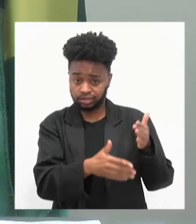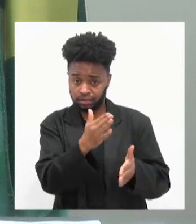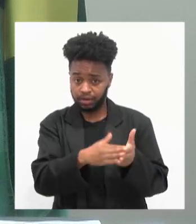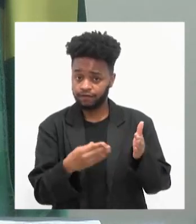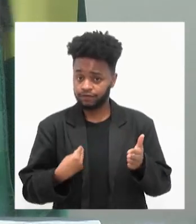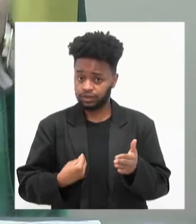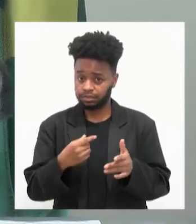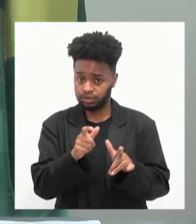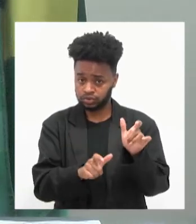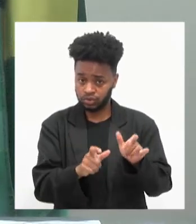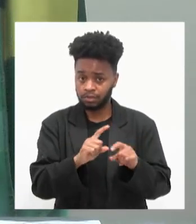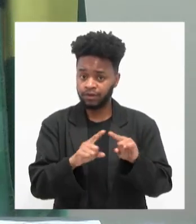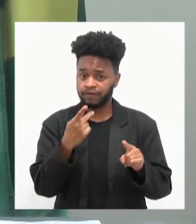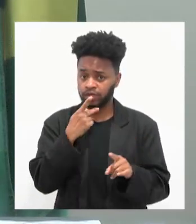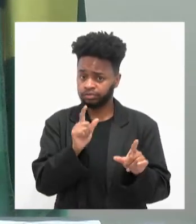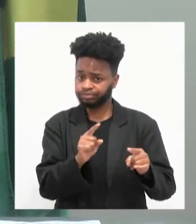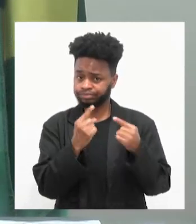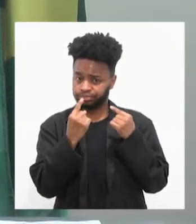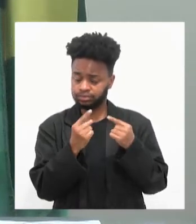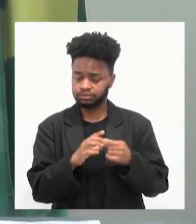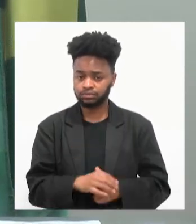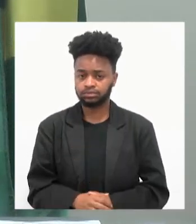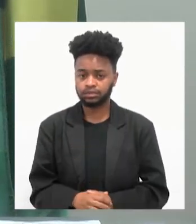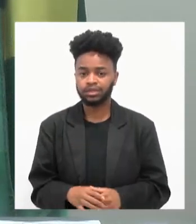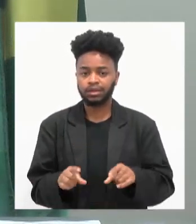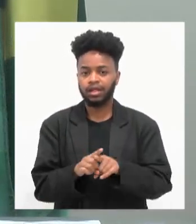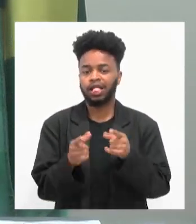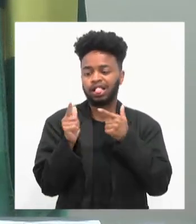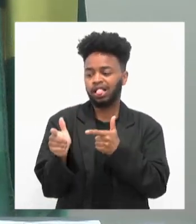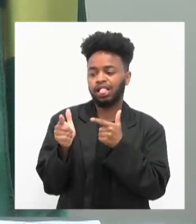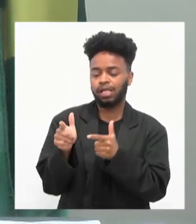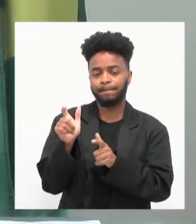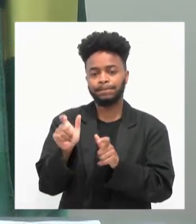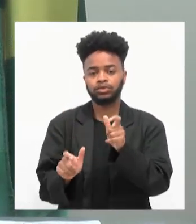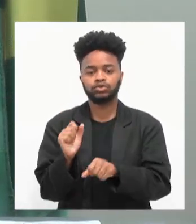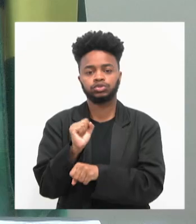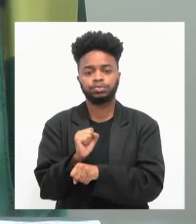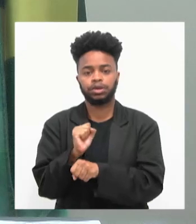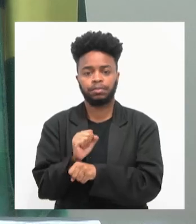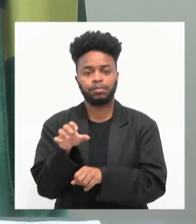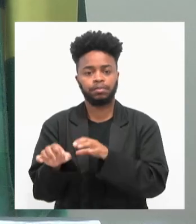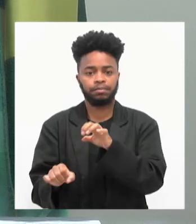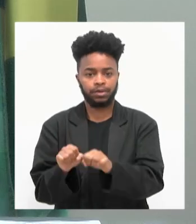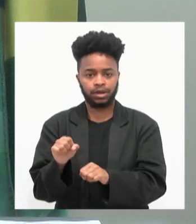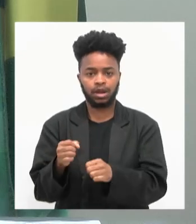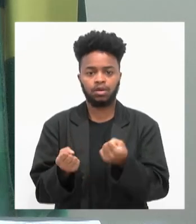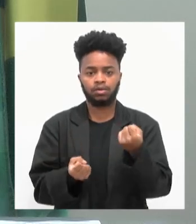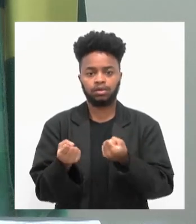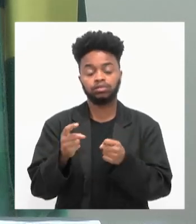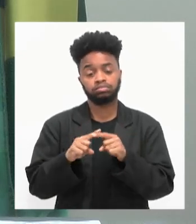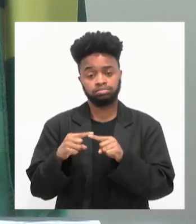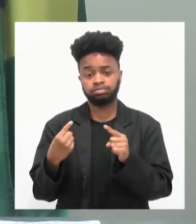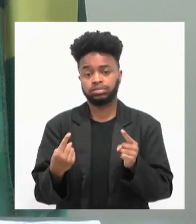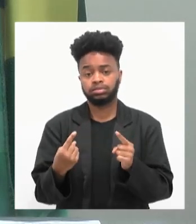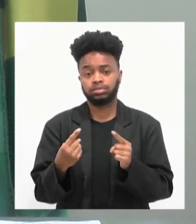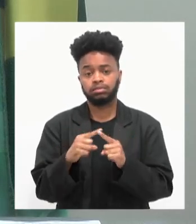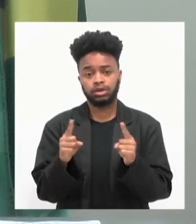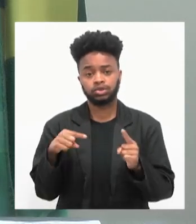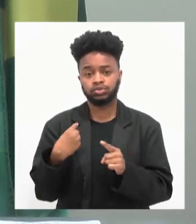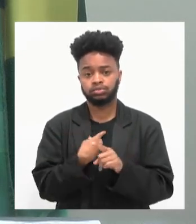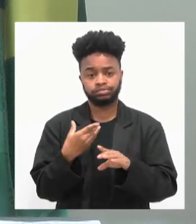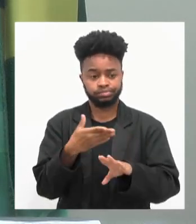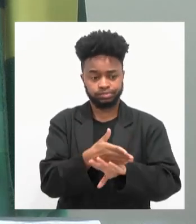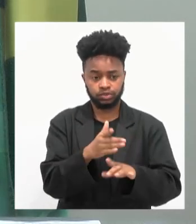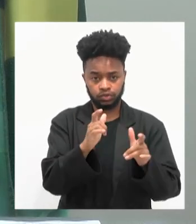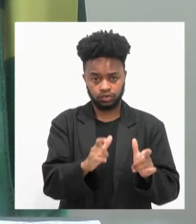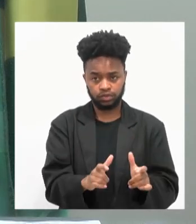capeta. Debocharam daqueles trabalhadores que estavam ali esperando o momento de retirar seu veículo e nós fomos para lá. Aí eu tenho que dar